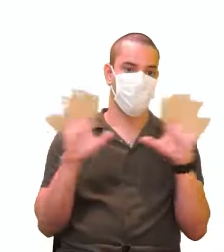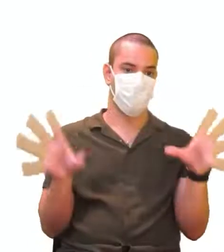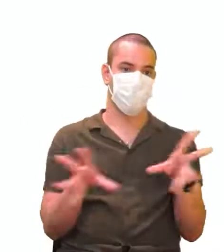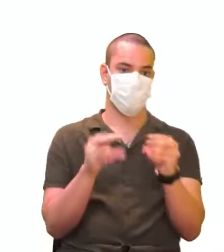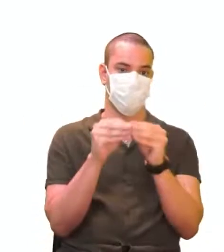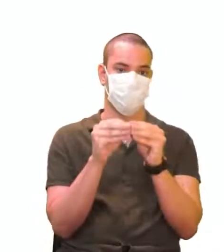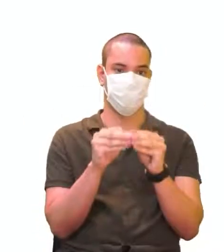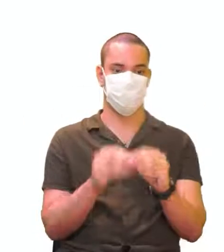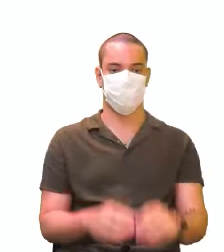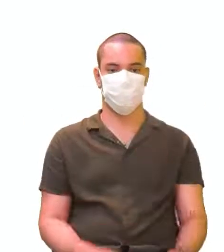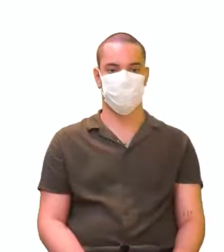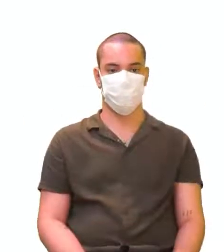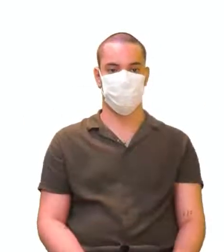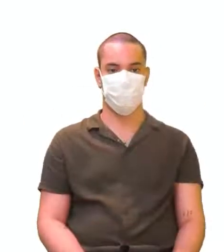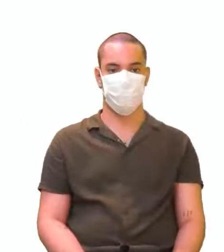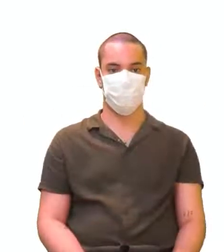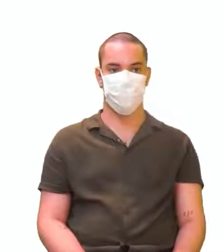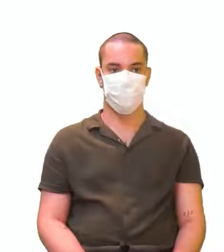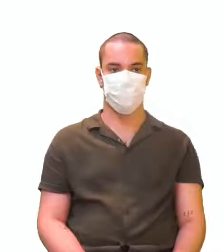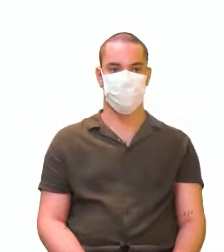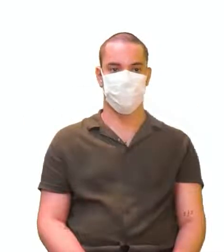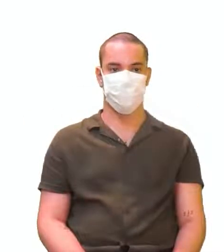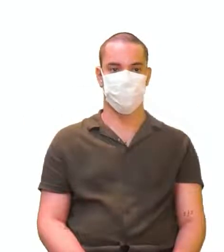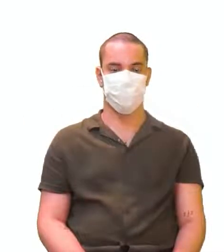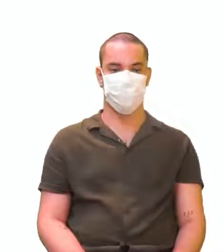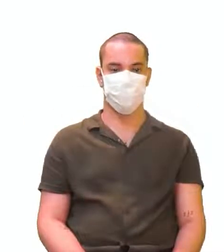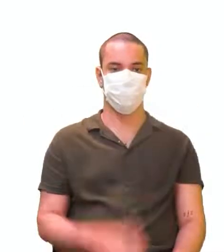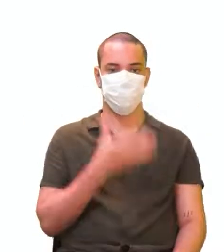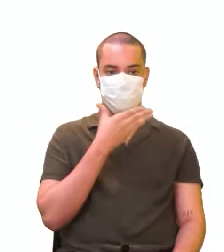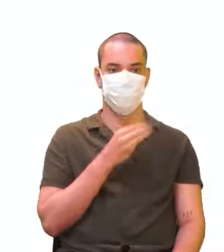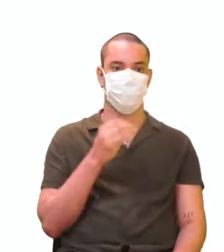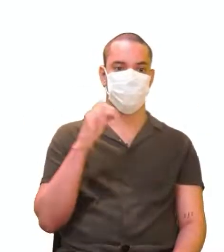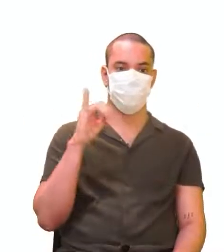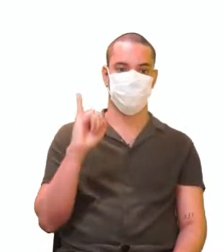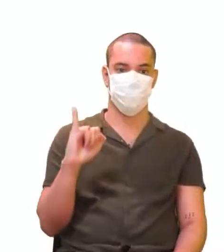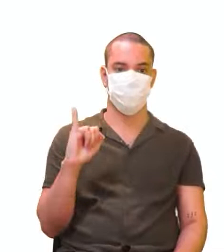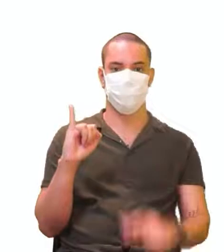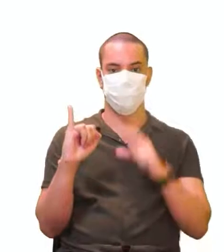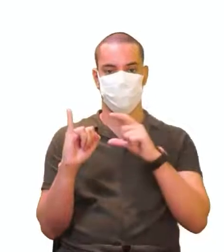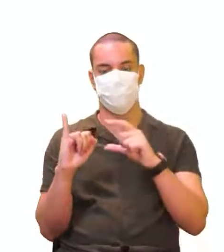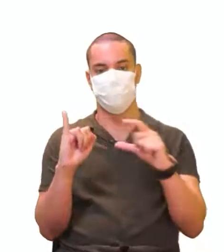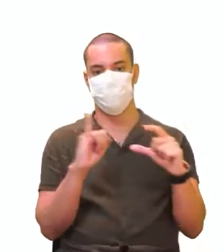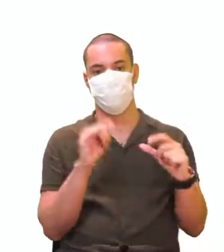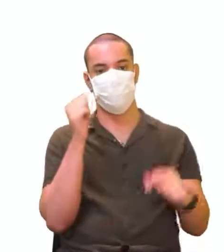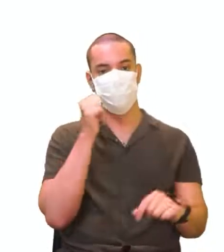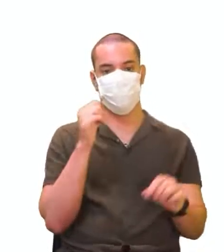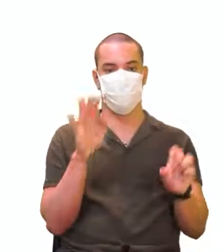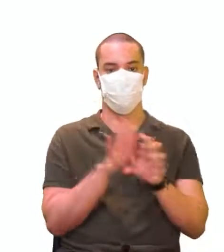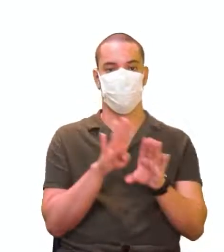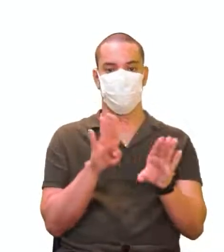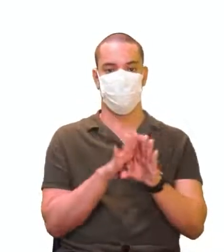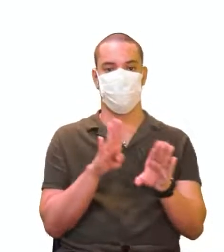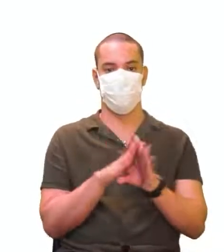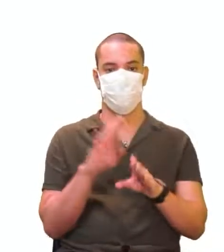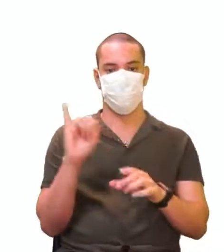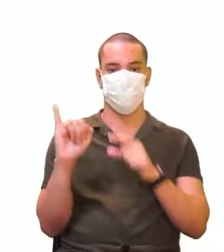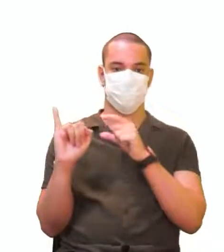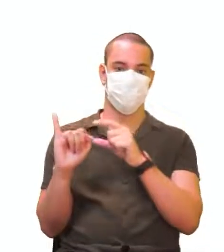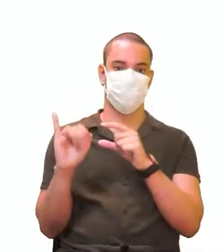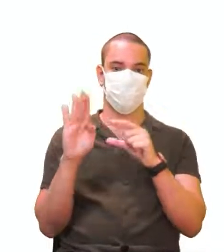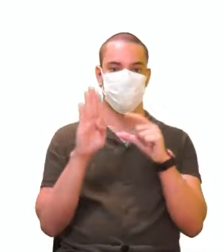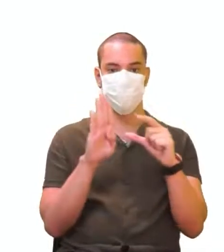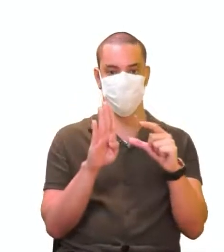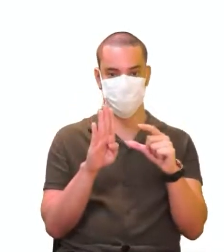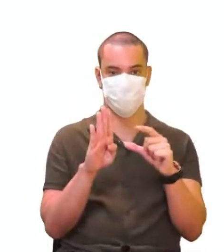ó. Esse homem é isão azão, izinho. E essa mulher, isão